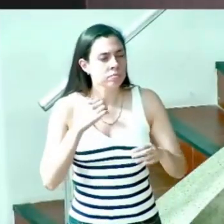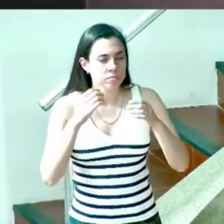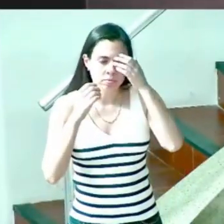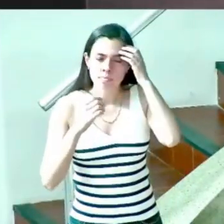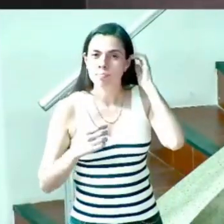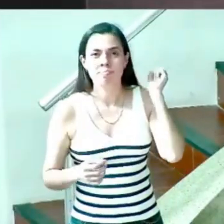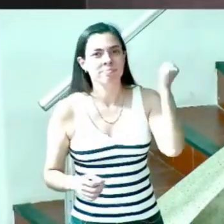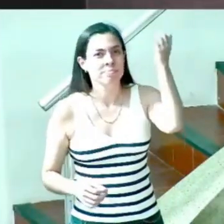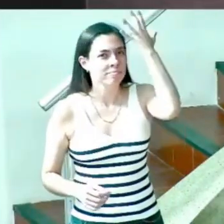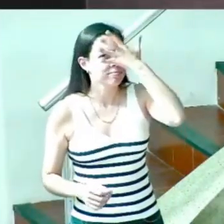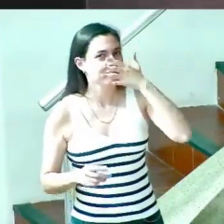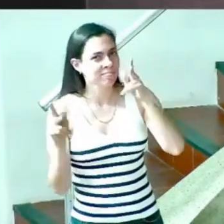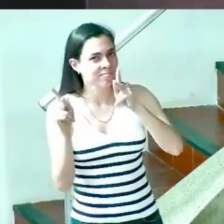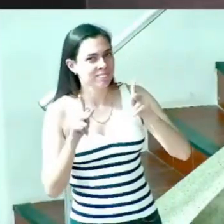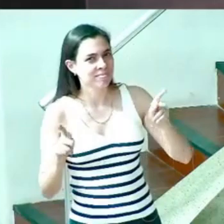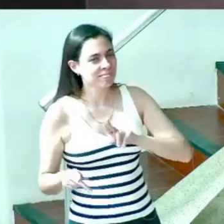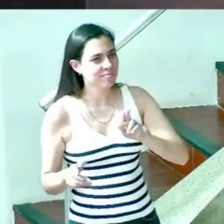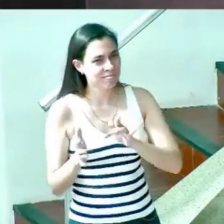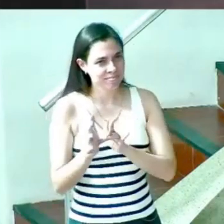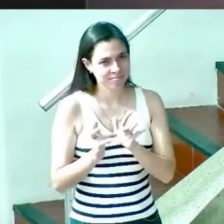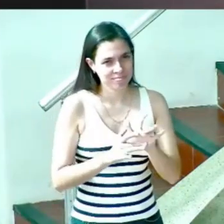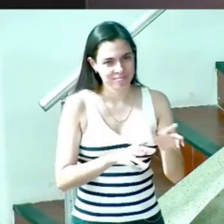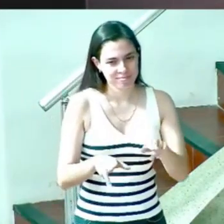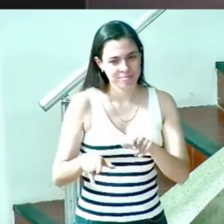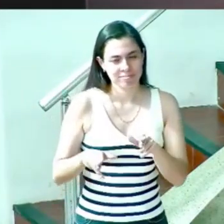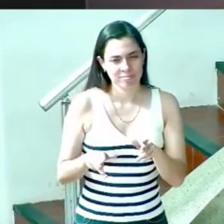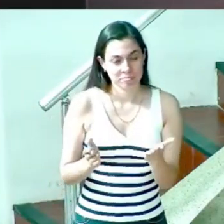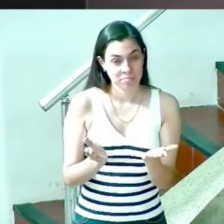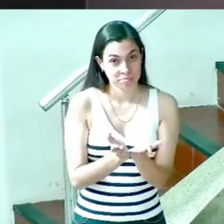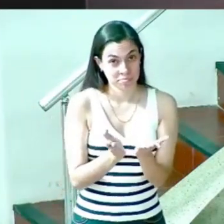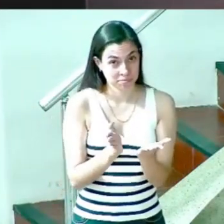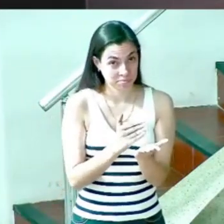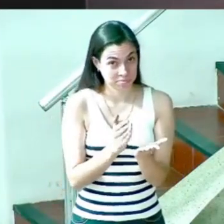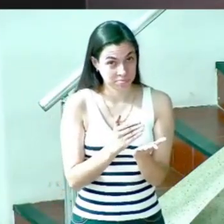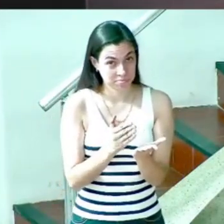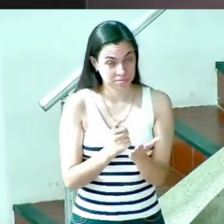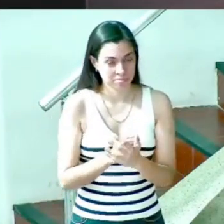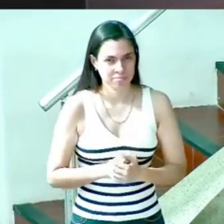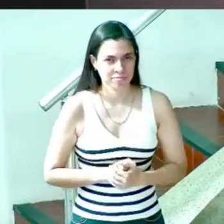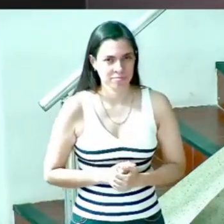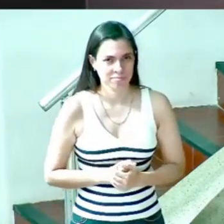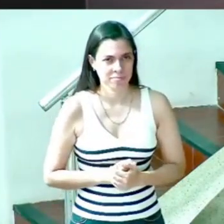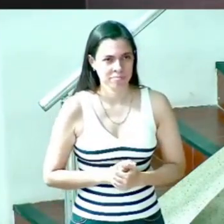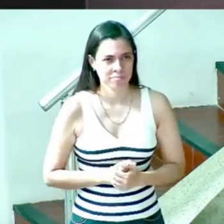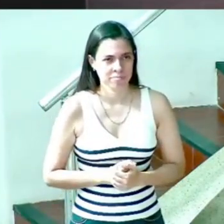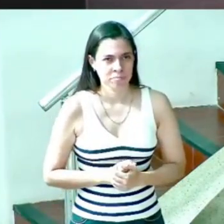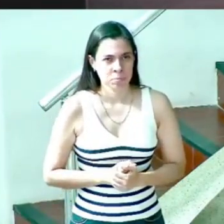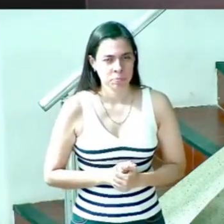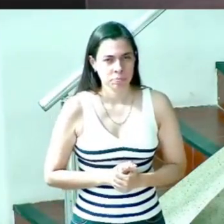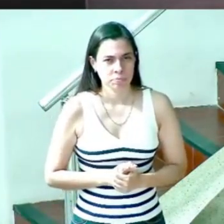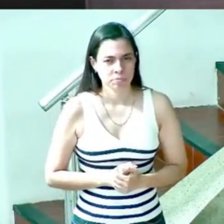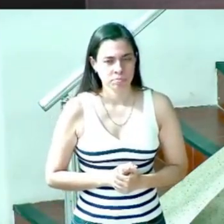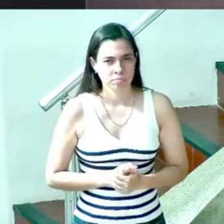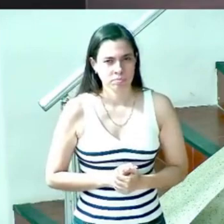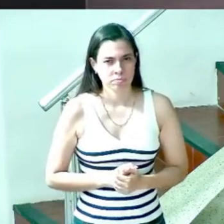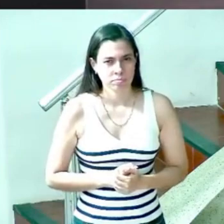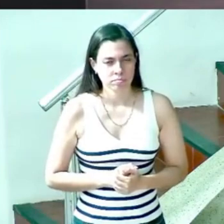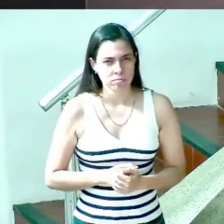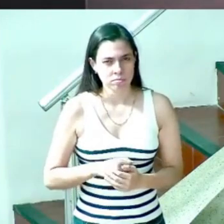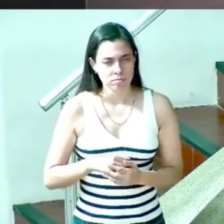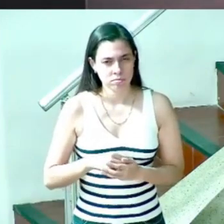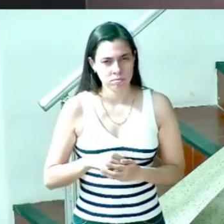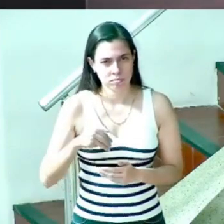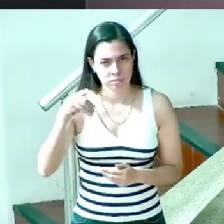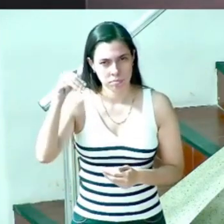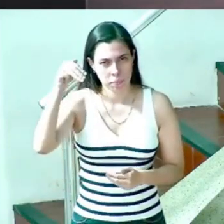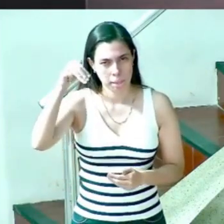Graça e paz no nome de Jesus, irmãos. Abra sua Bíblia no Evangelho segundo Mateus, no capítulo 6. Vamos